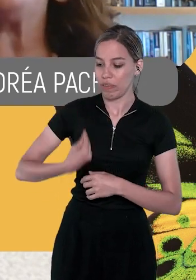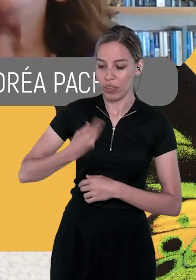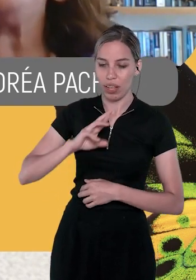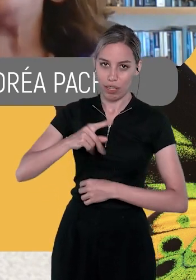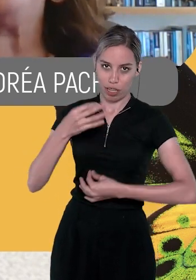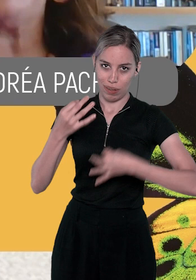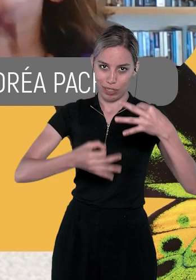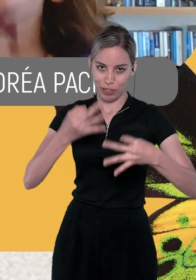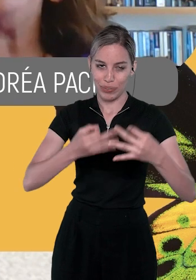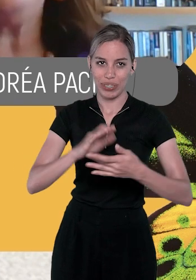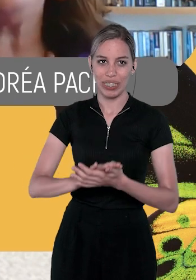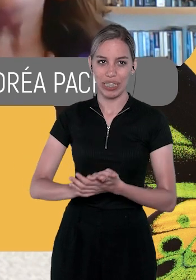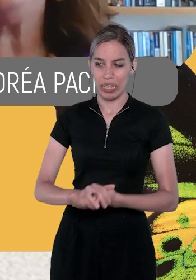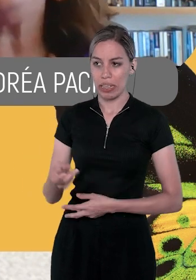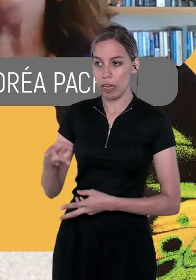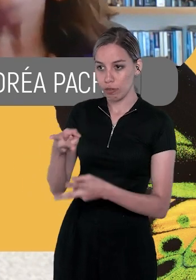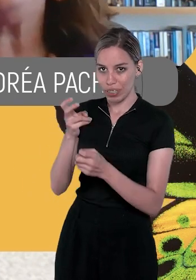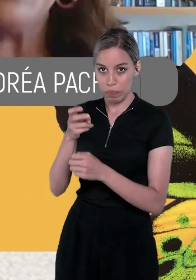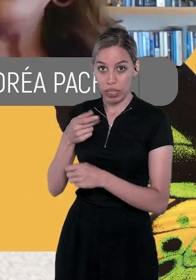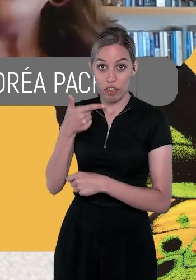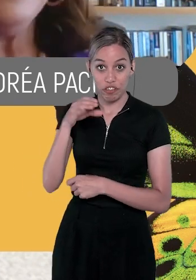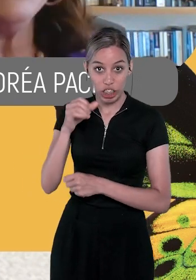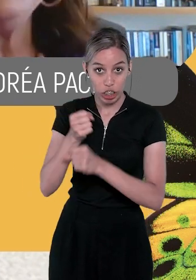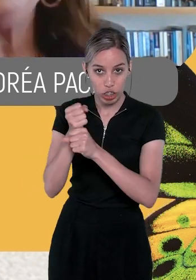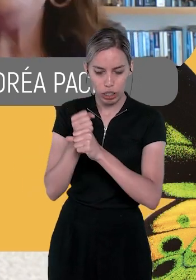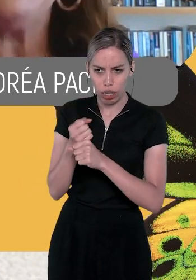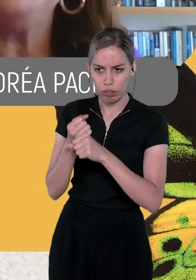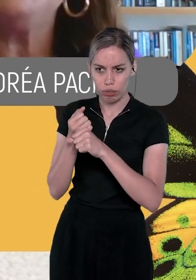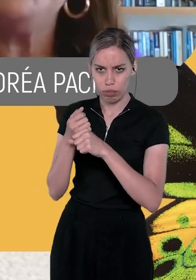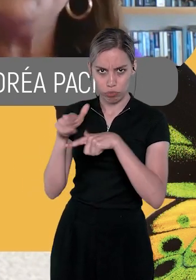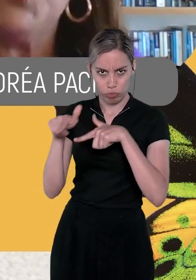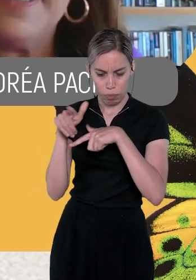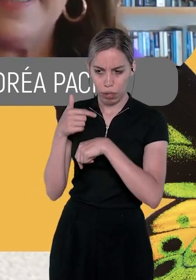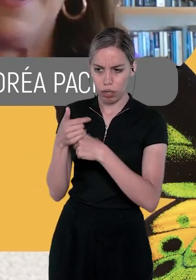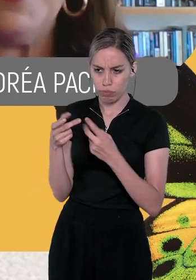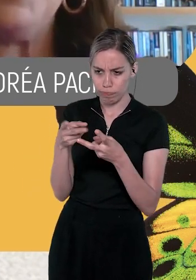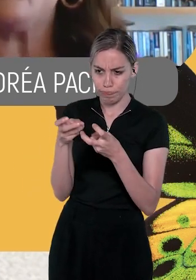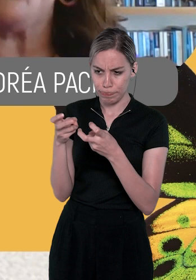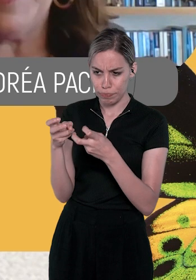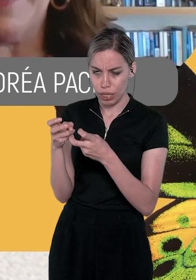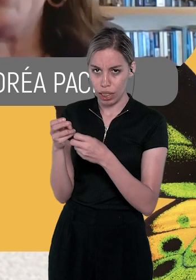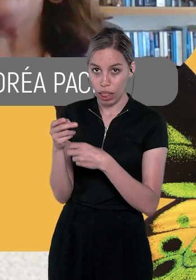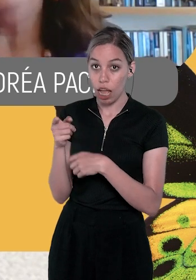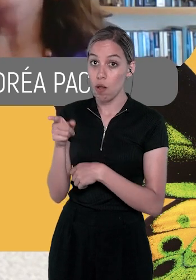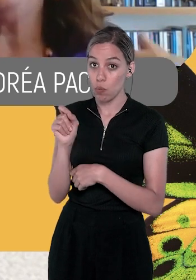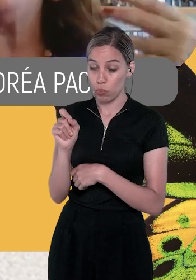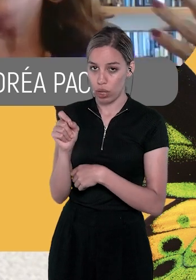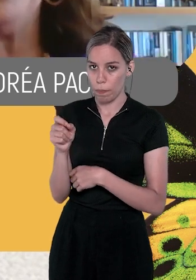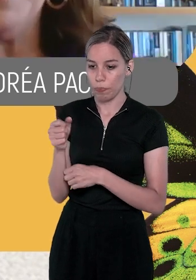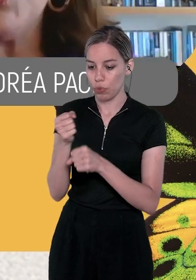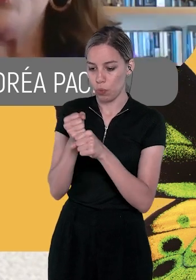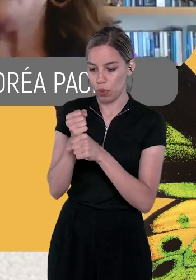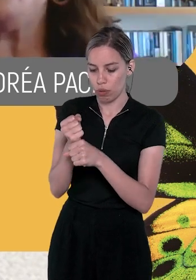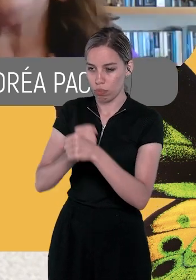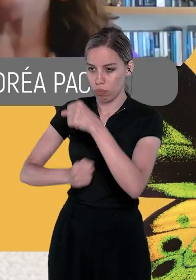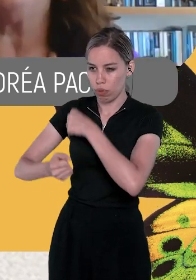que eu observei numa vara de família durante 20 anos. Então, ele foi publicado em 2012, antes, portanto, dos